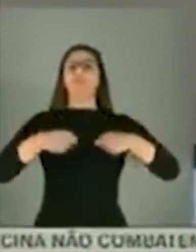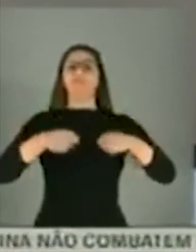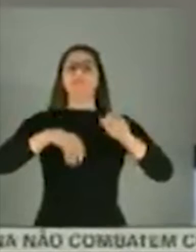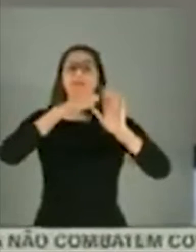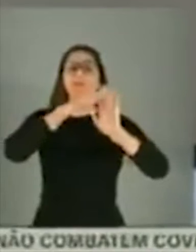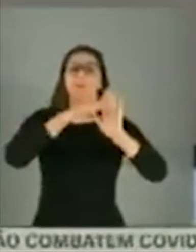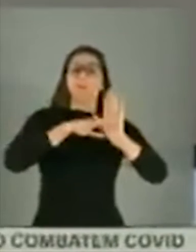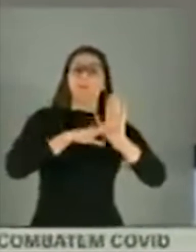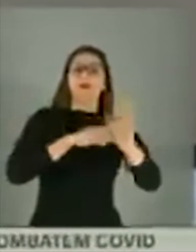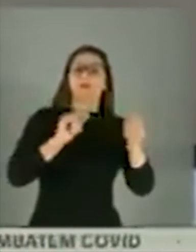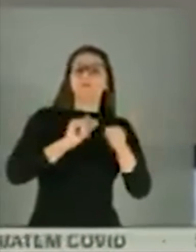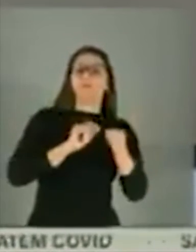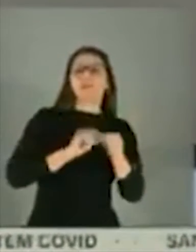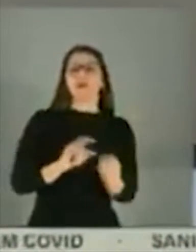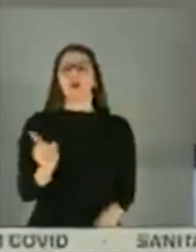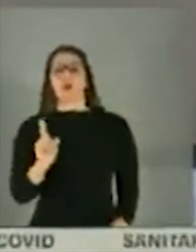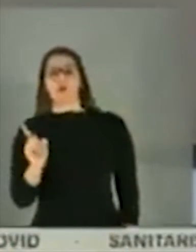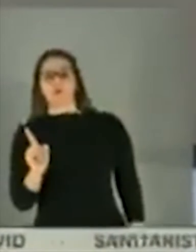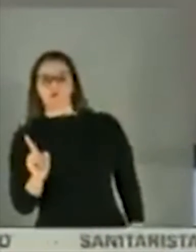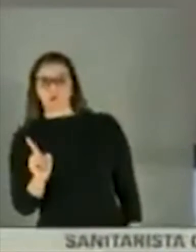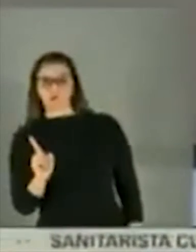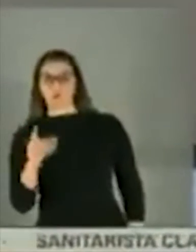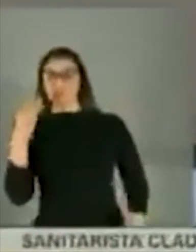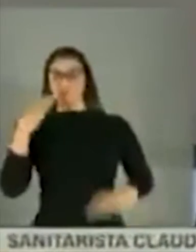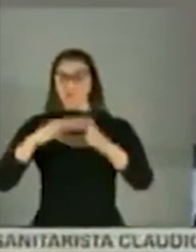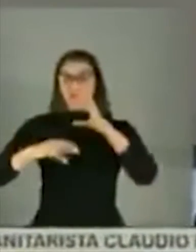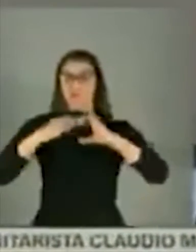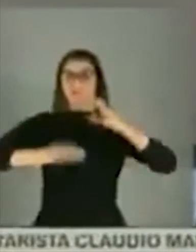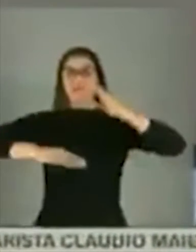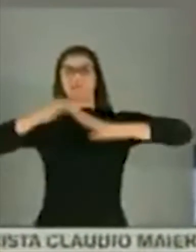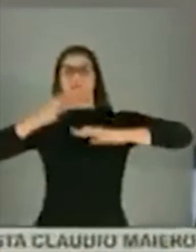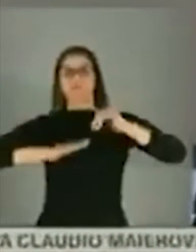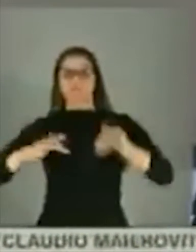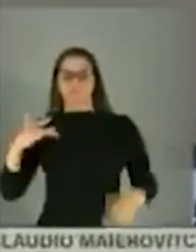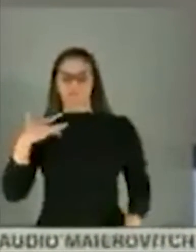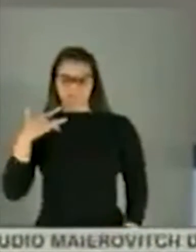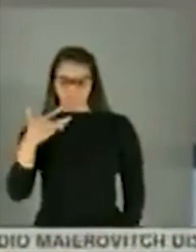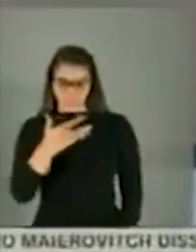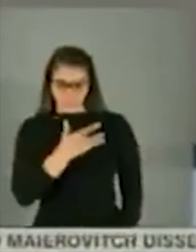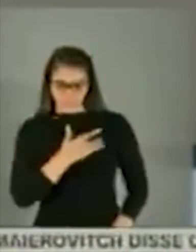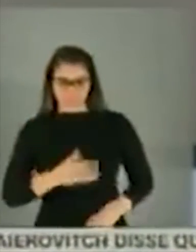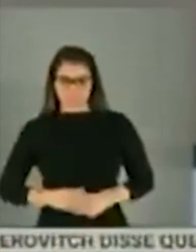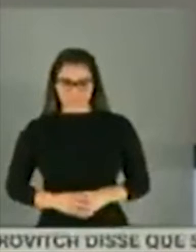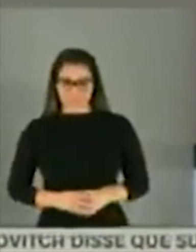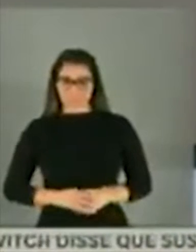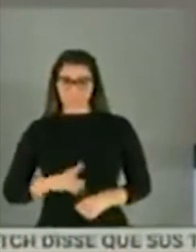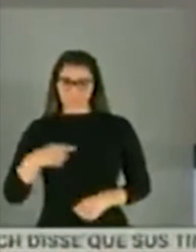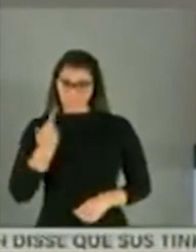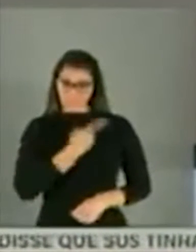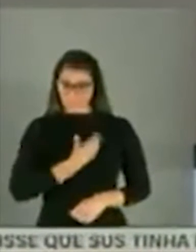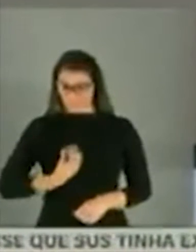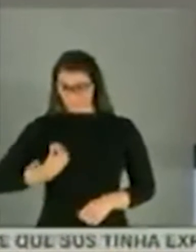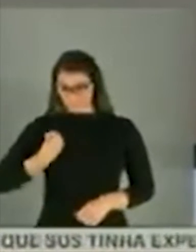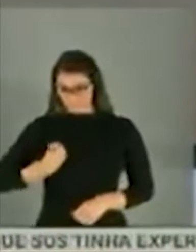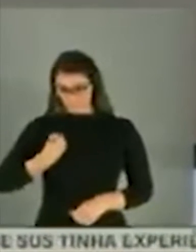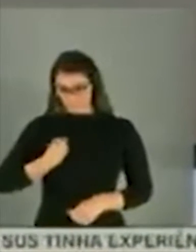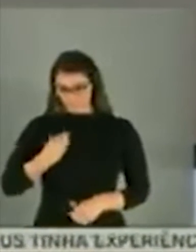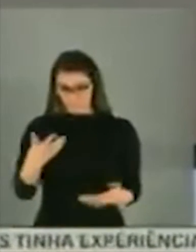fazer, o que ela pode ou não fazer e a comunicação adequada aos profissionais de saúde também. Nós vivemos uma